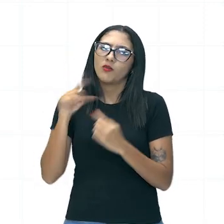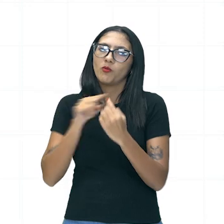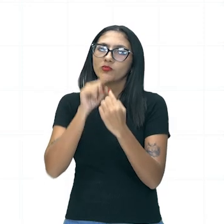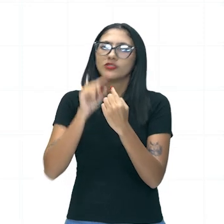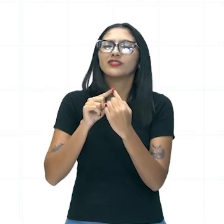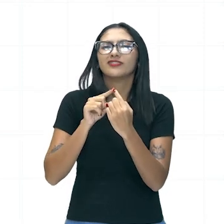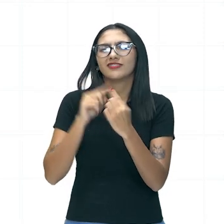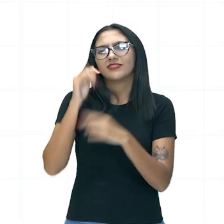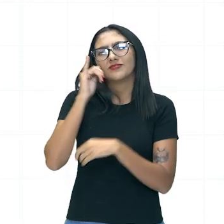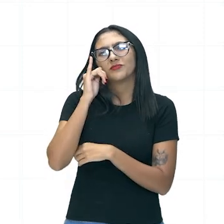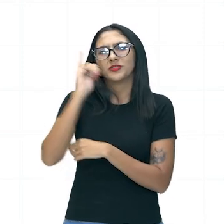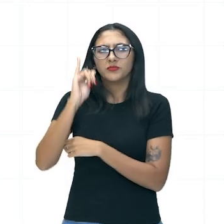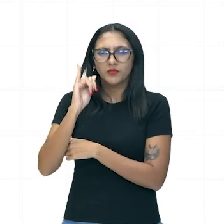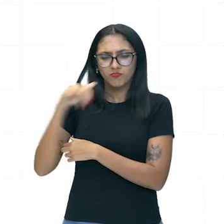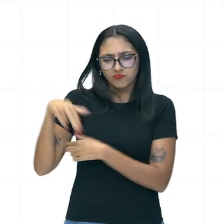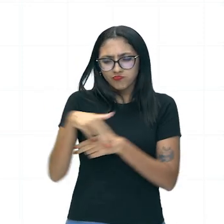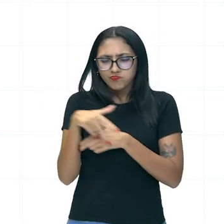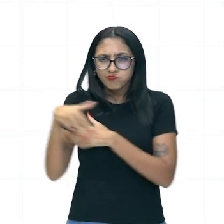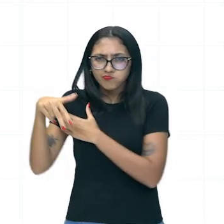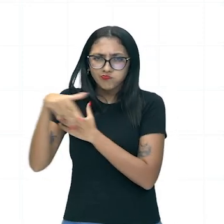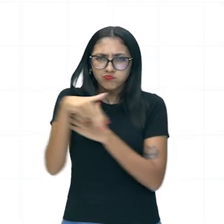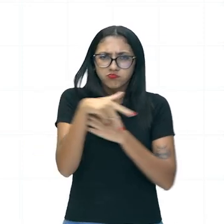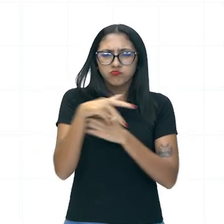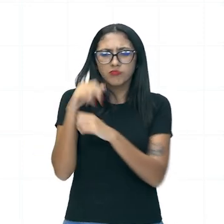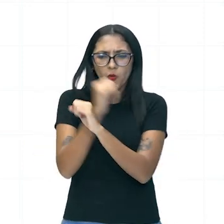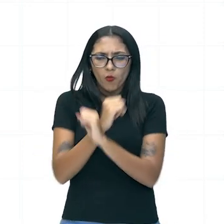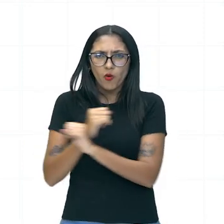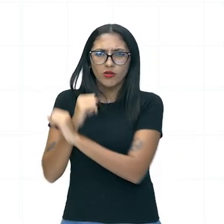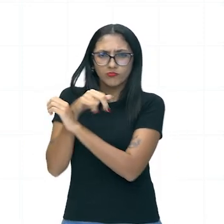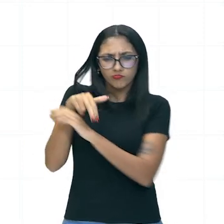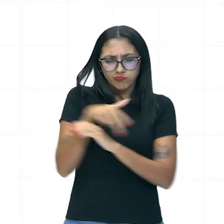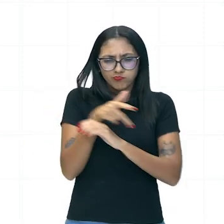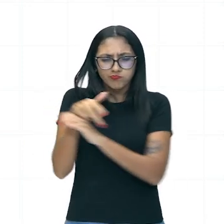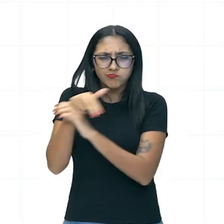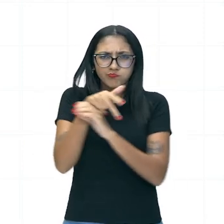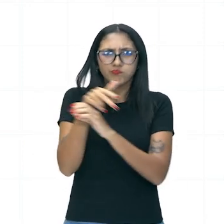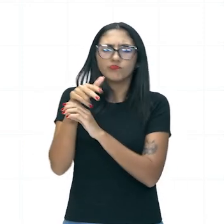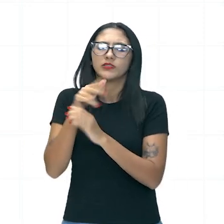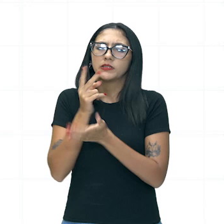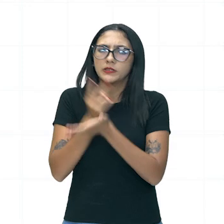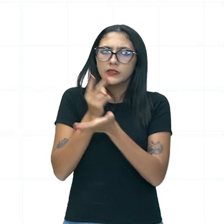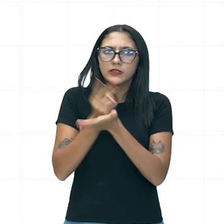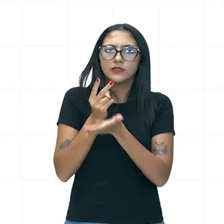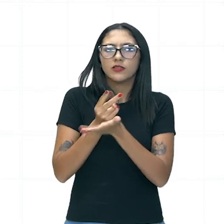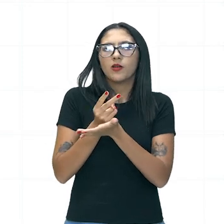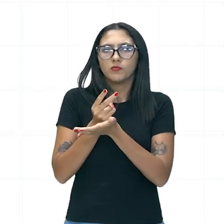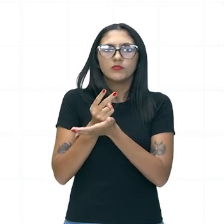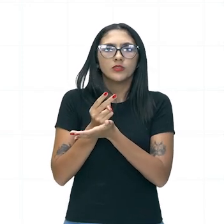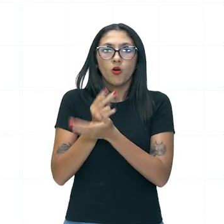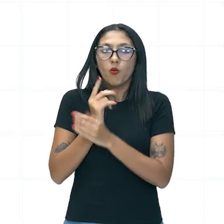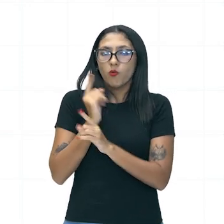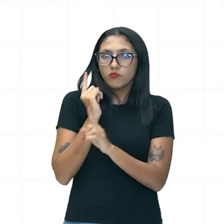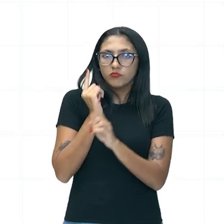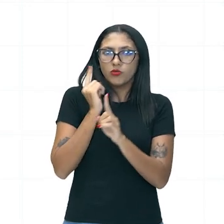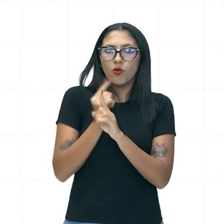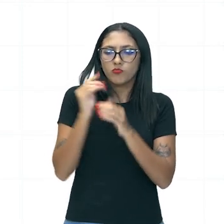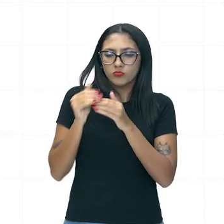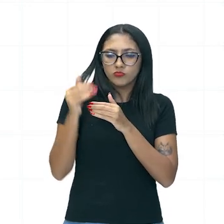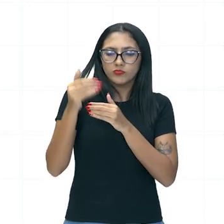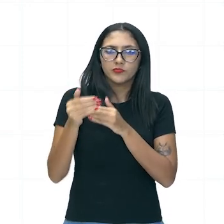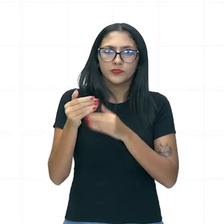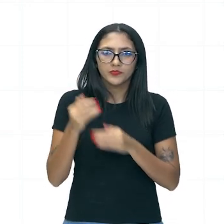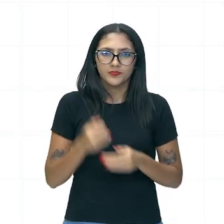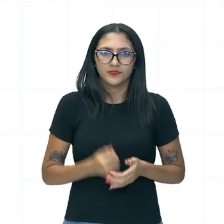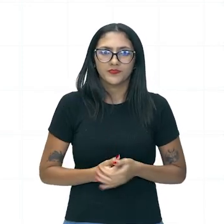gol do rival o máximo de vezes possíveis, tá? Então, os passes com as mãos, eles não podem